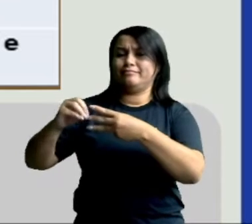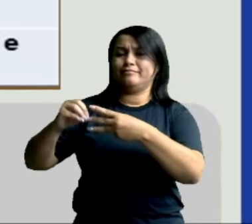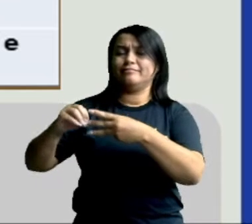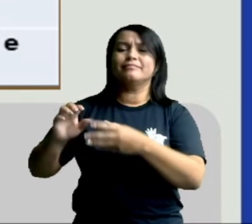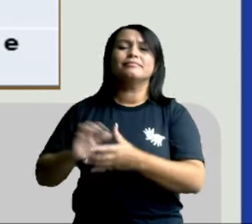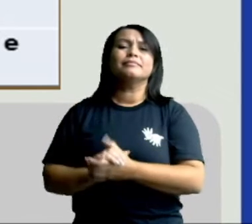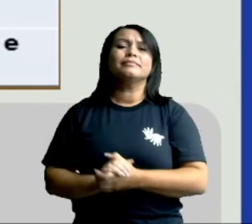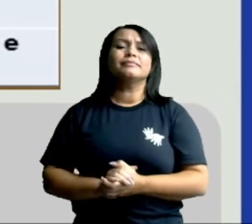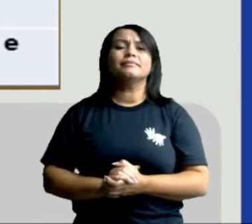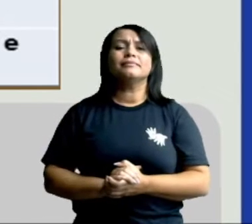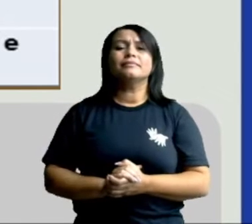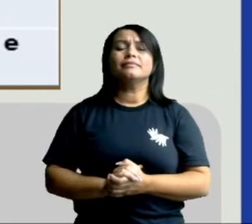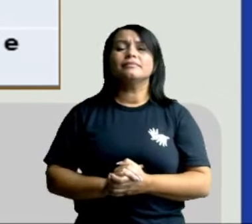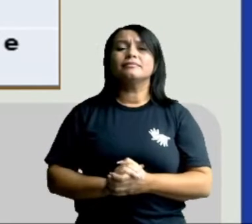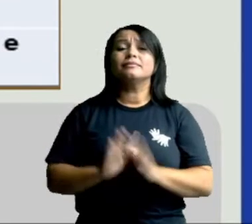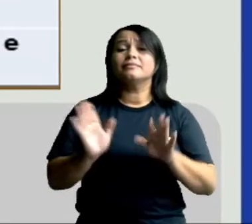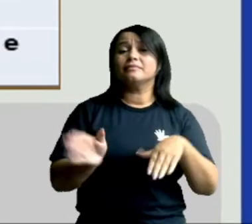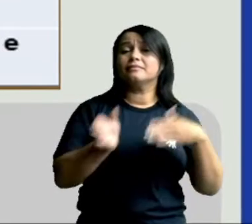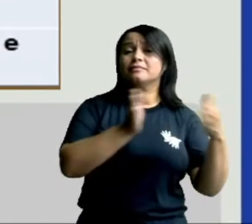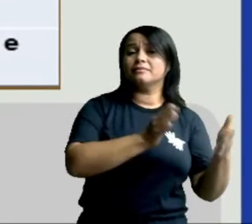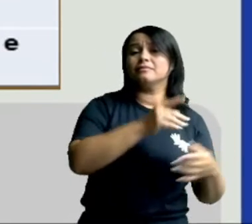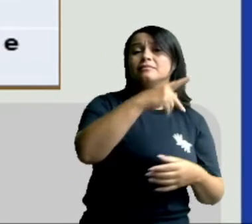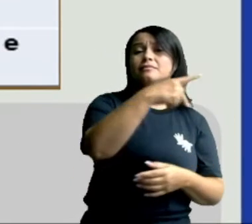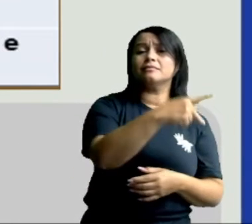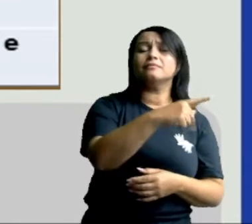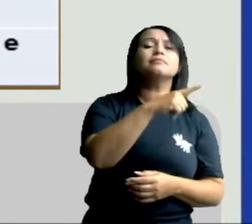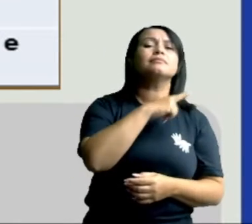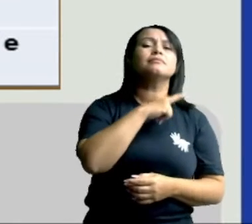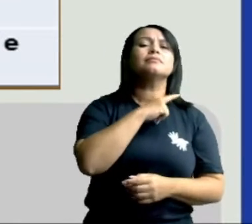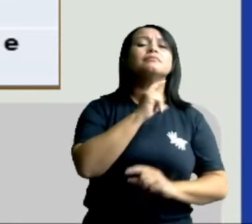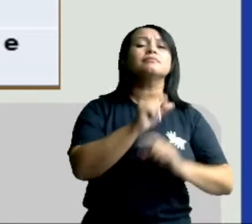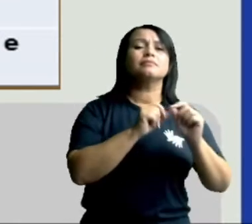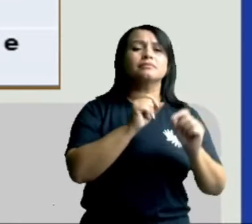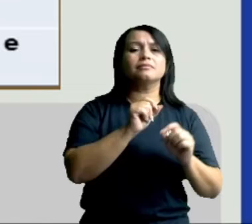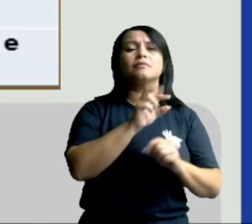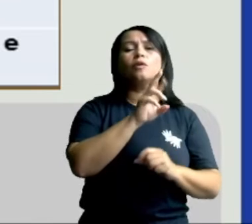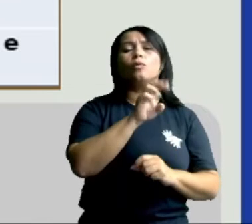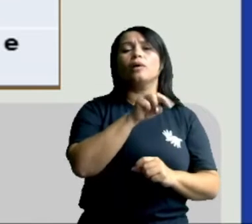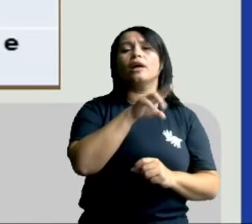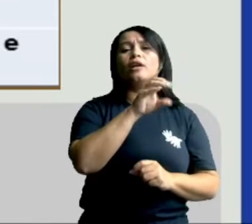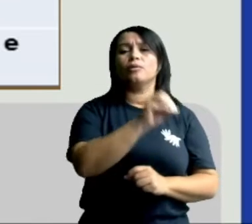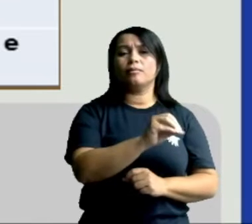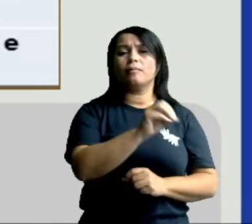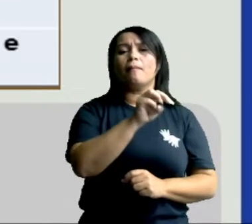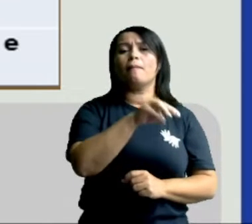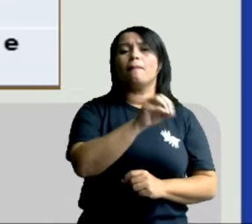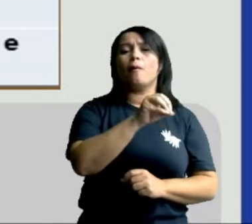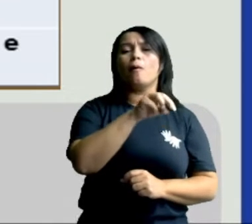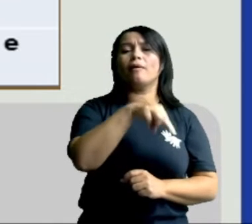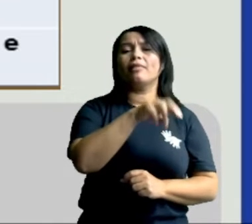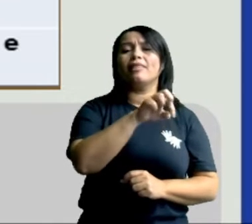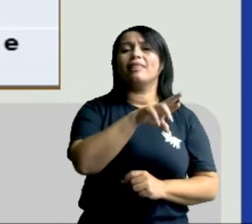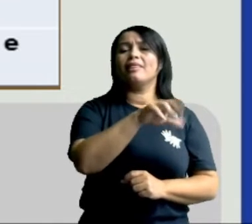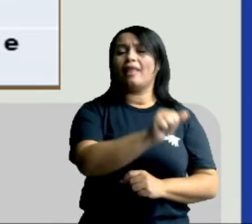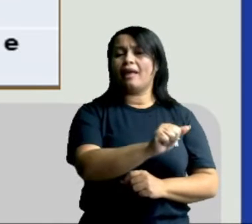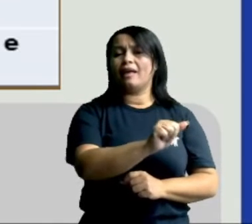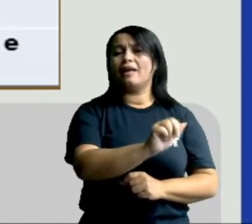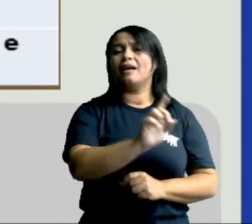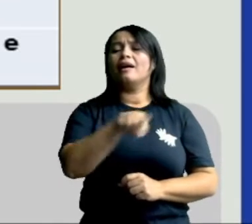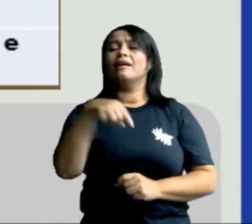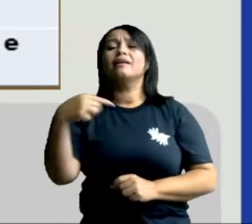pluricelulares. A procarionte vai constituir o reino Monera e